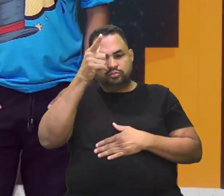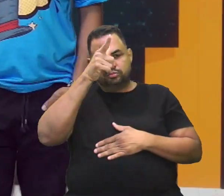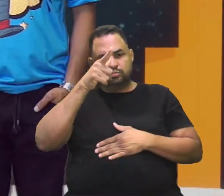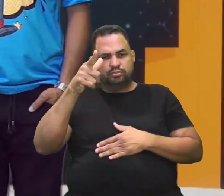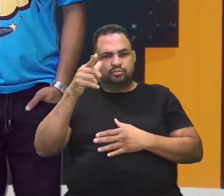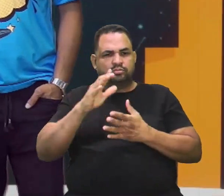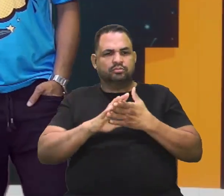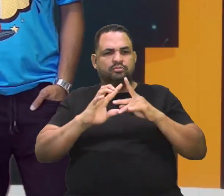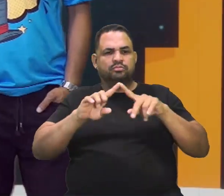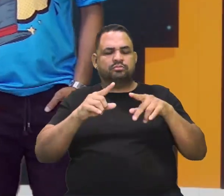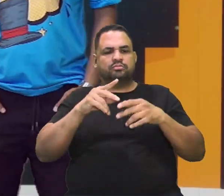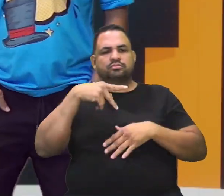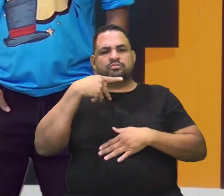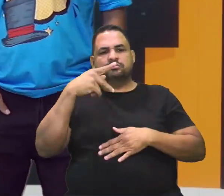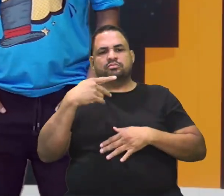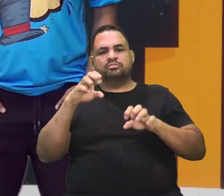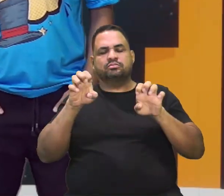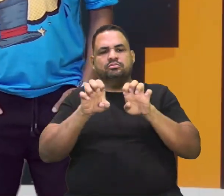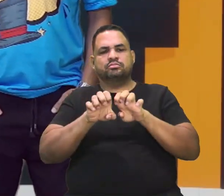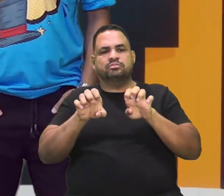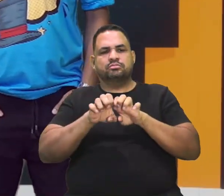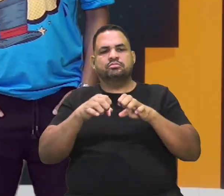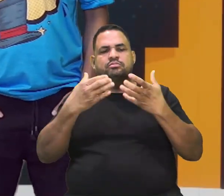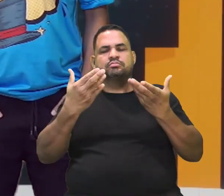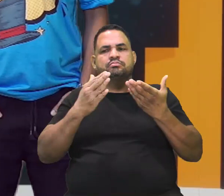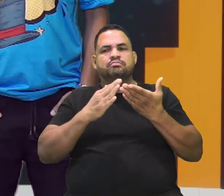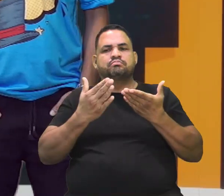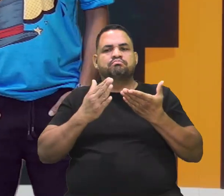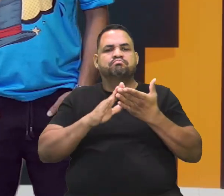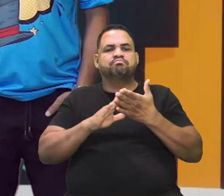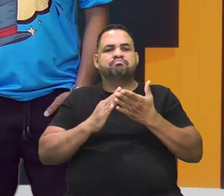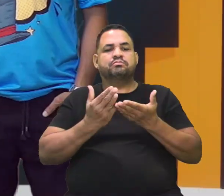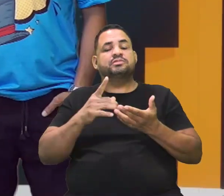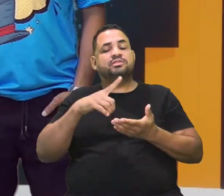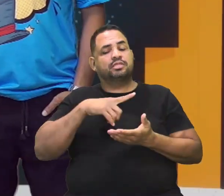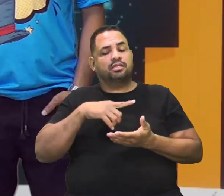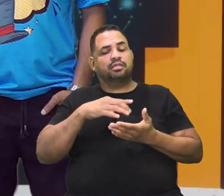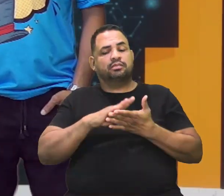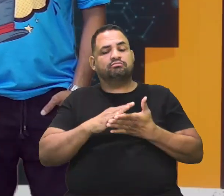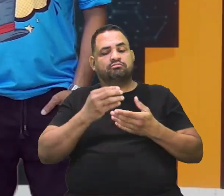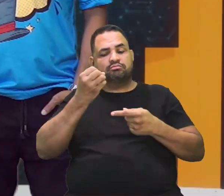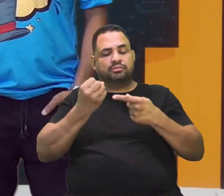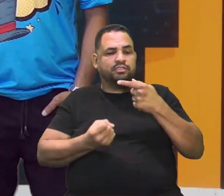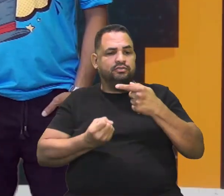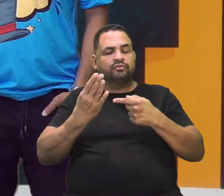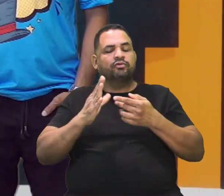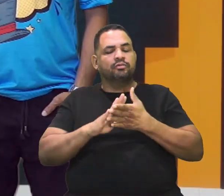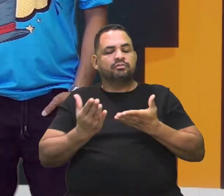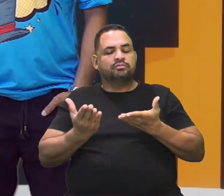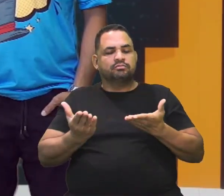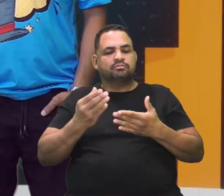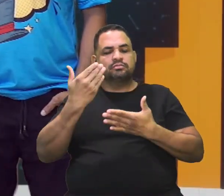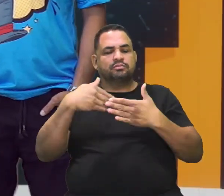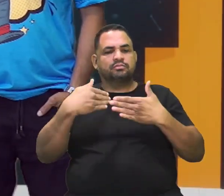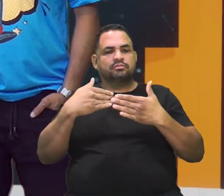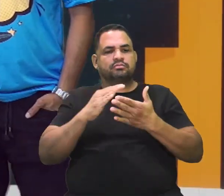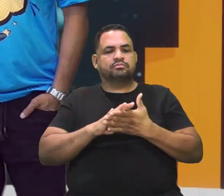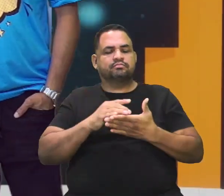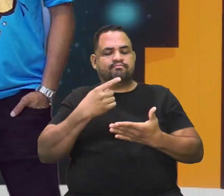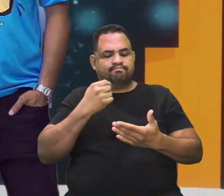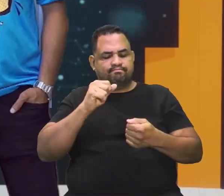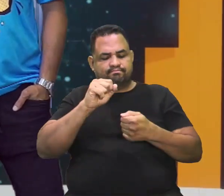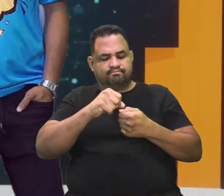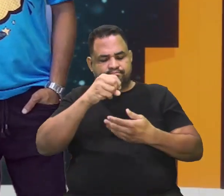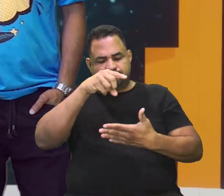tira de letra. Mas como foi falado, as equações vocês vão estar de posse delas. Tem que saber usar, né? Então você vai ter que fazer a